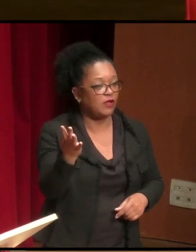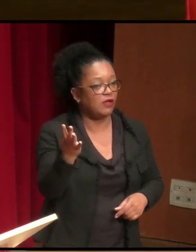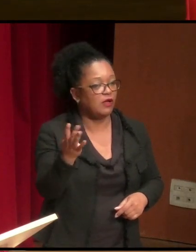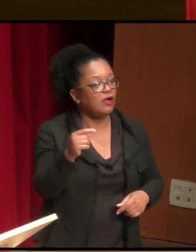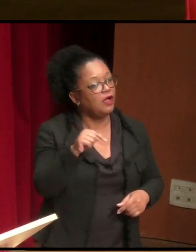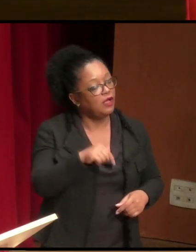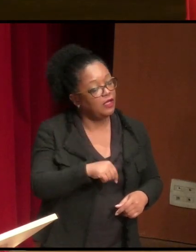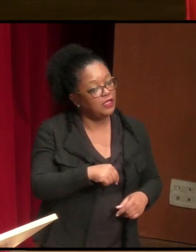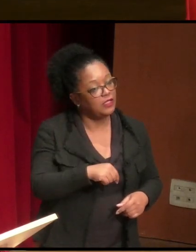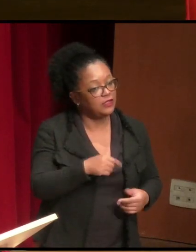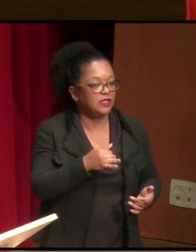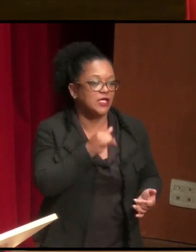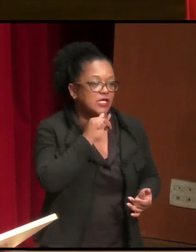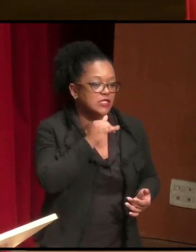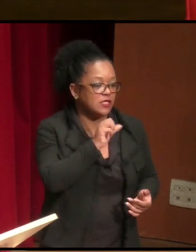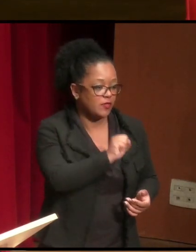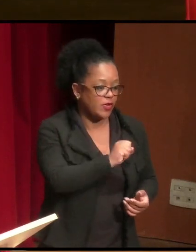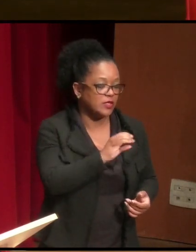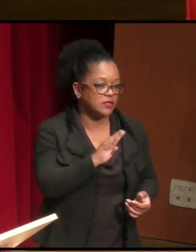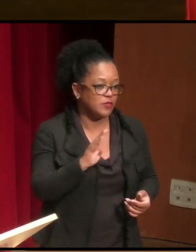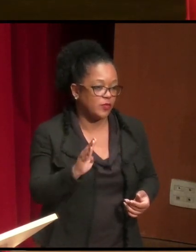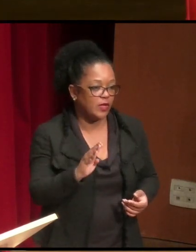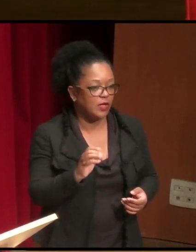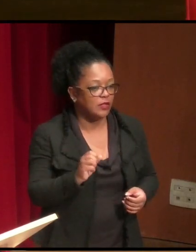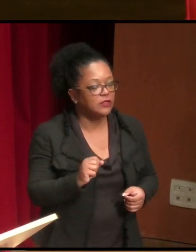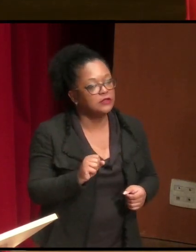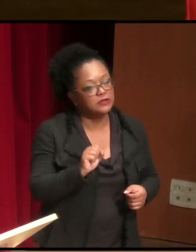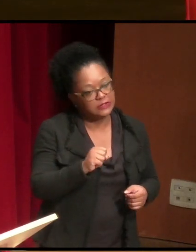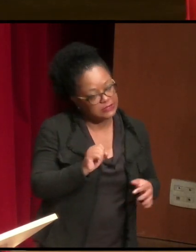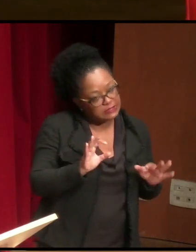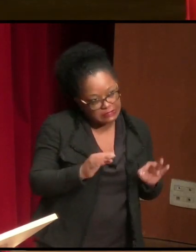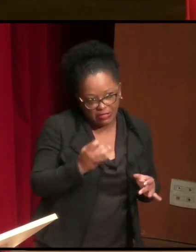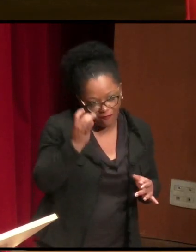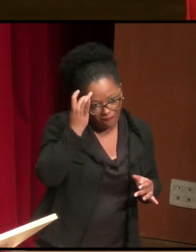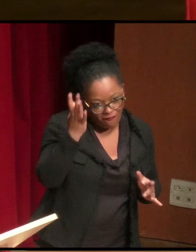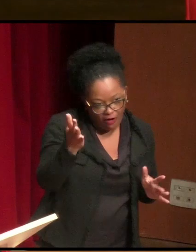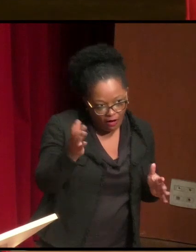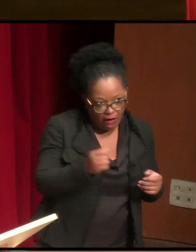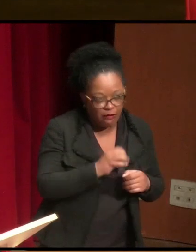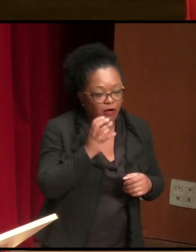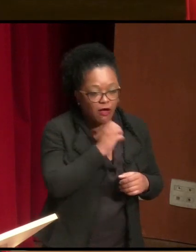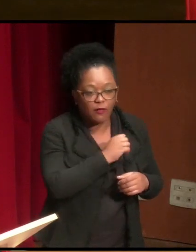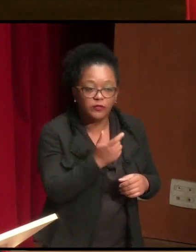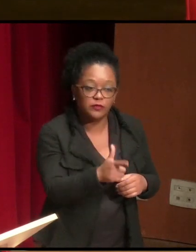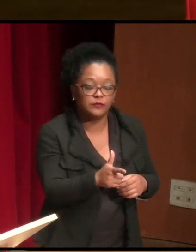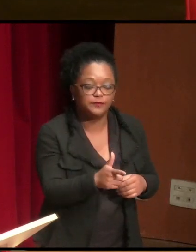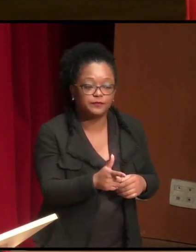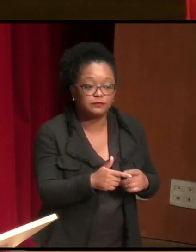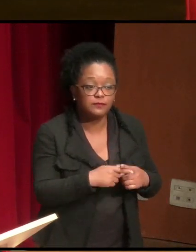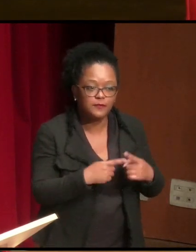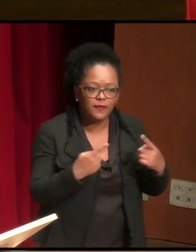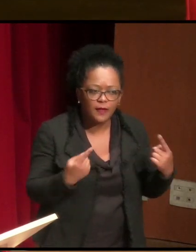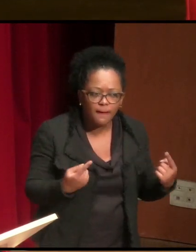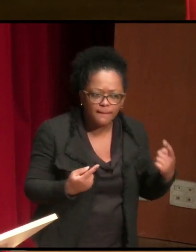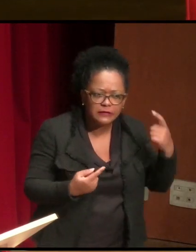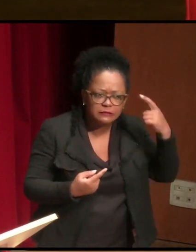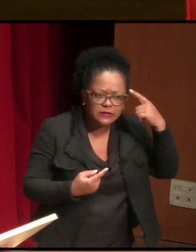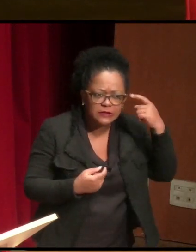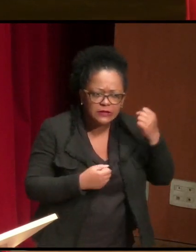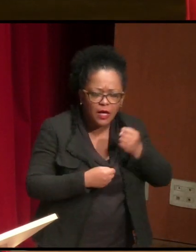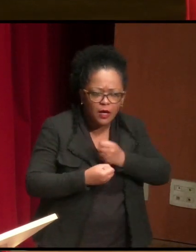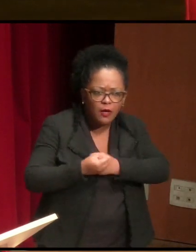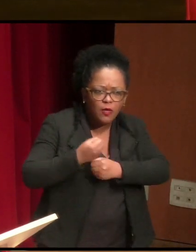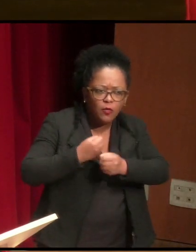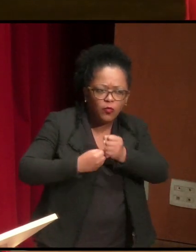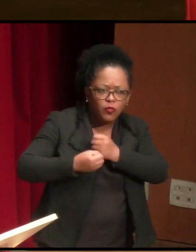normalizando o acesso à Bíblia. É óbvio que não está ali, apertou o botão e vem. Mas se a gente for pensar na relação do que nós tínhamos há